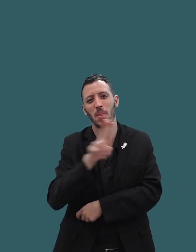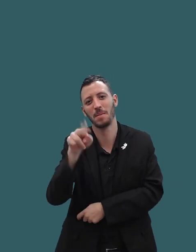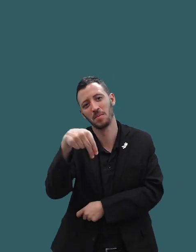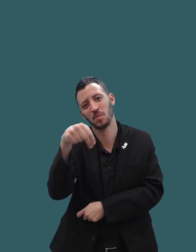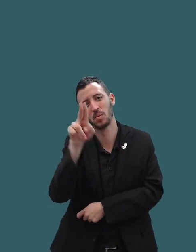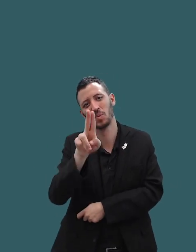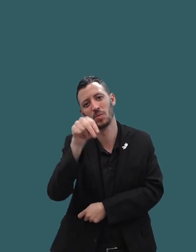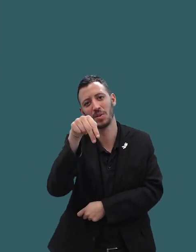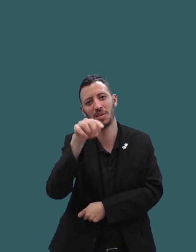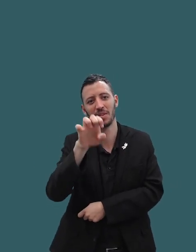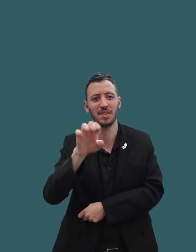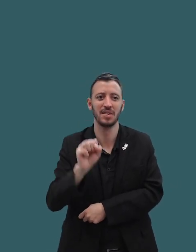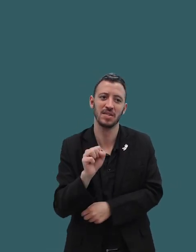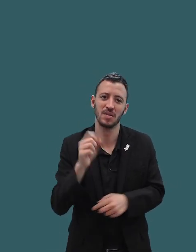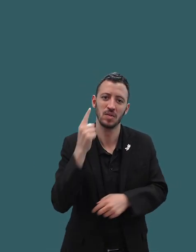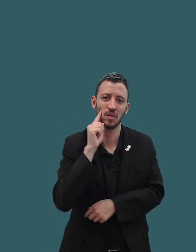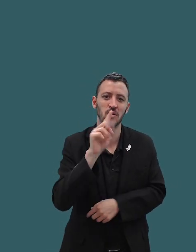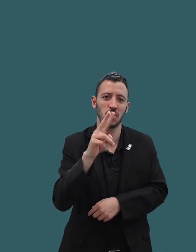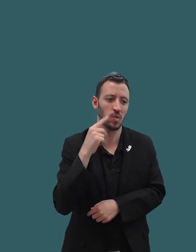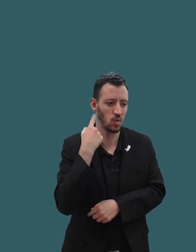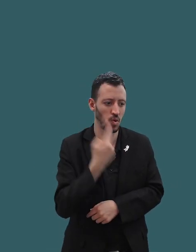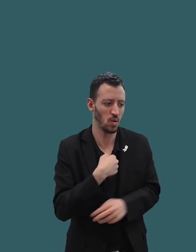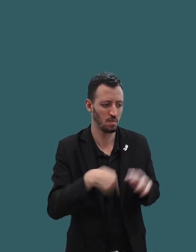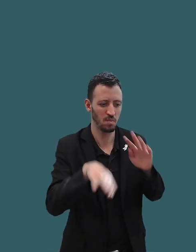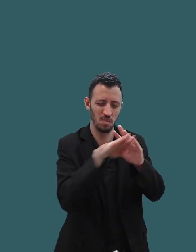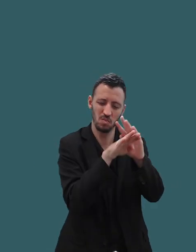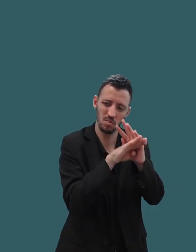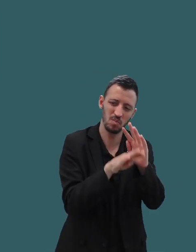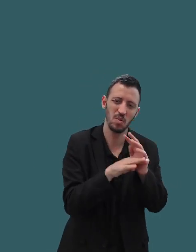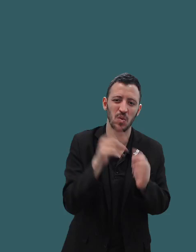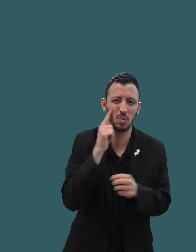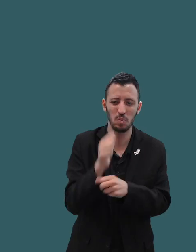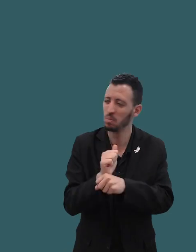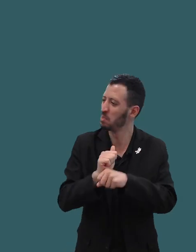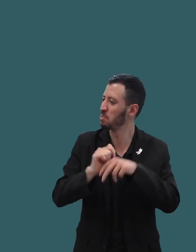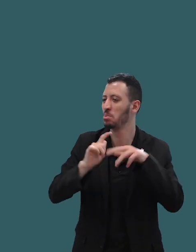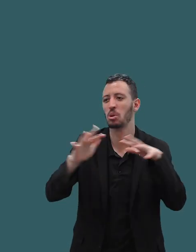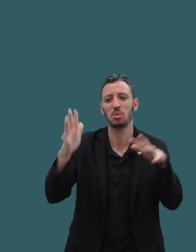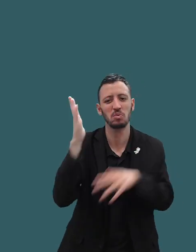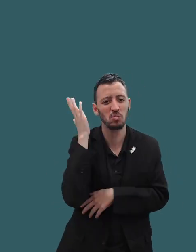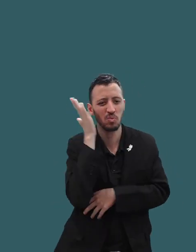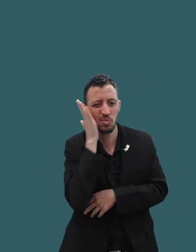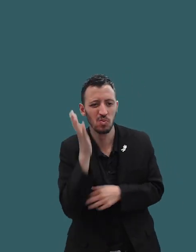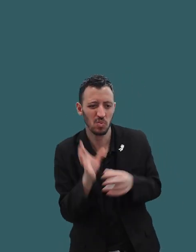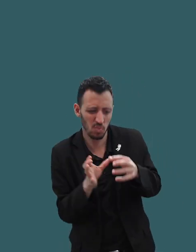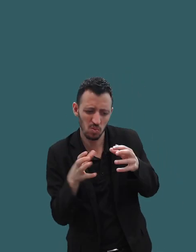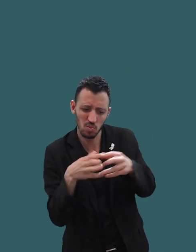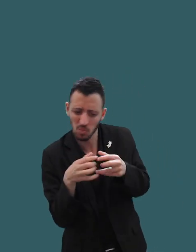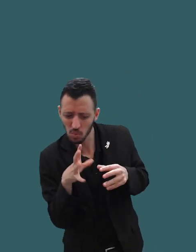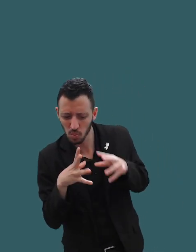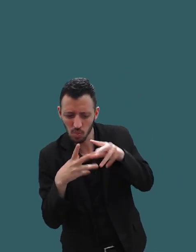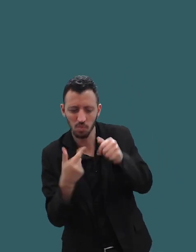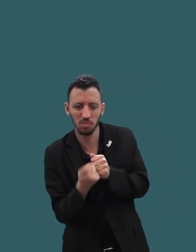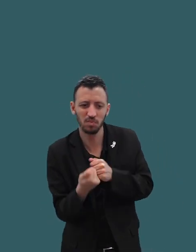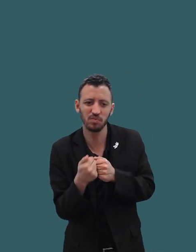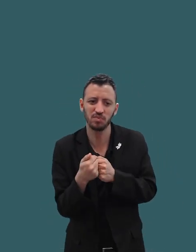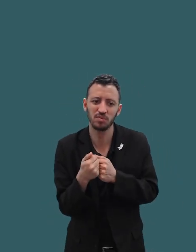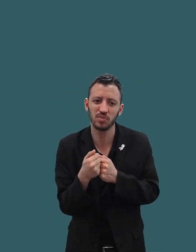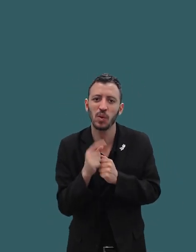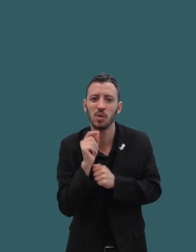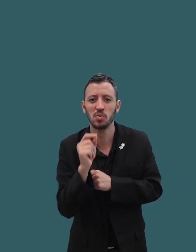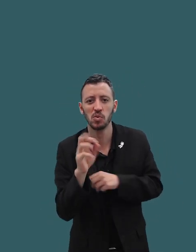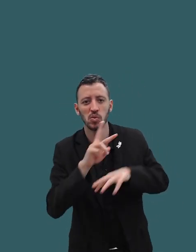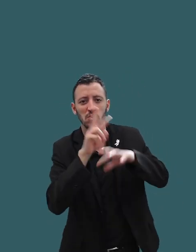Então, a Ruana olhou os nossos programas atomizados, espalhados, etc. Por que a gente não junta tudo isso numa